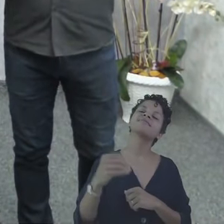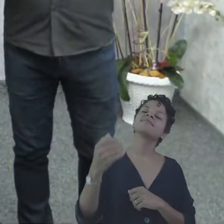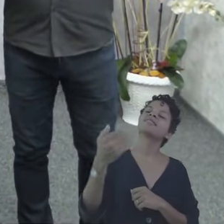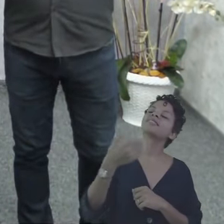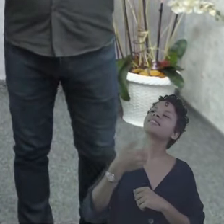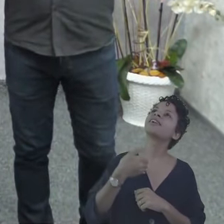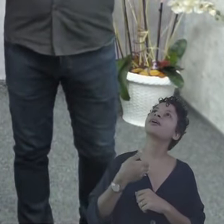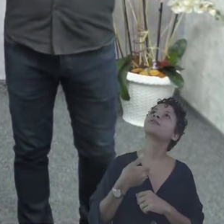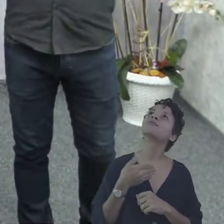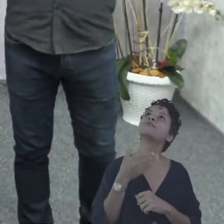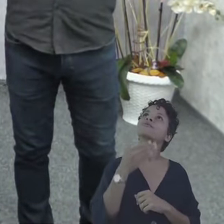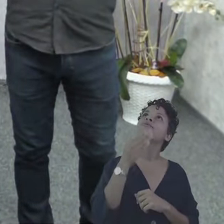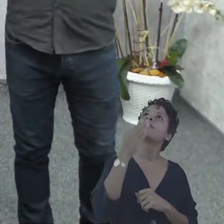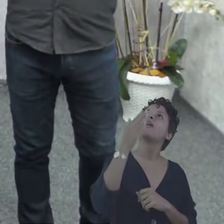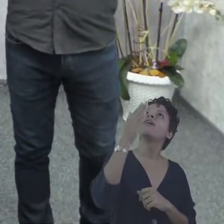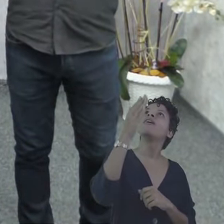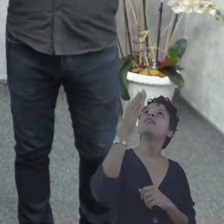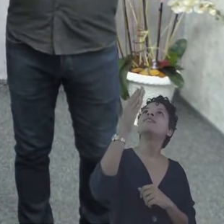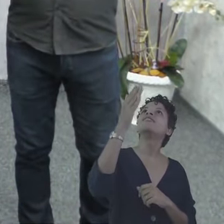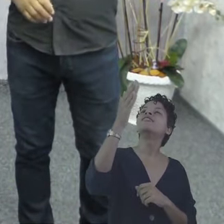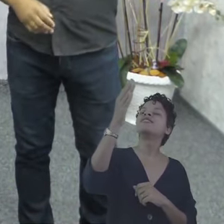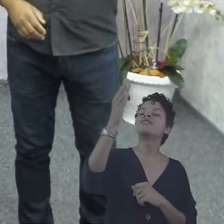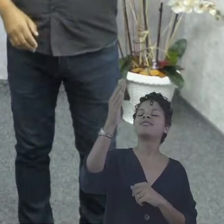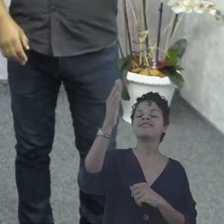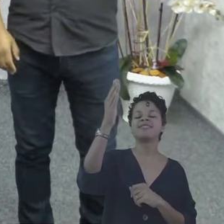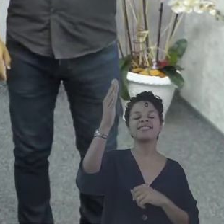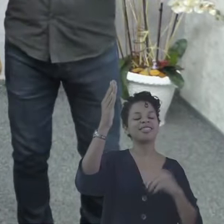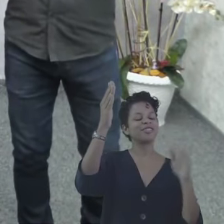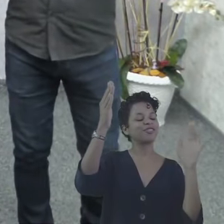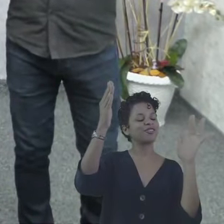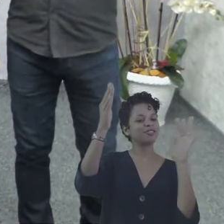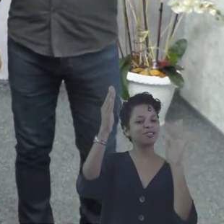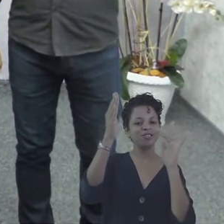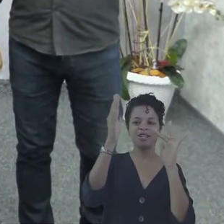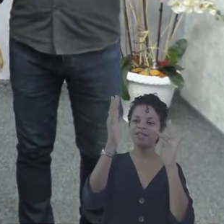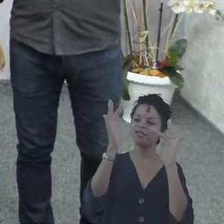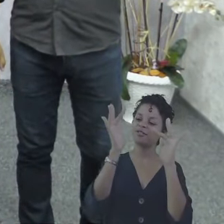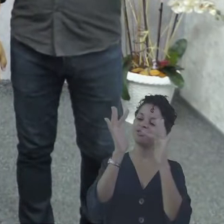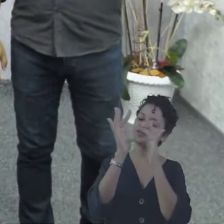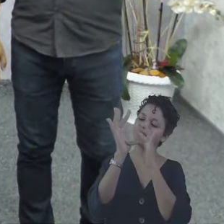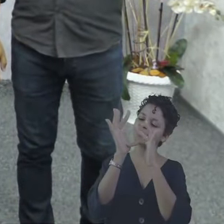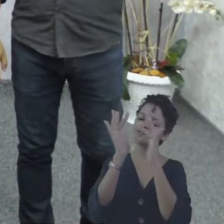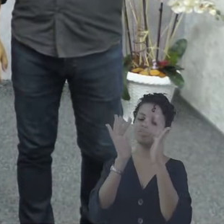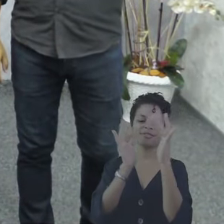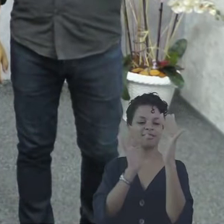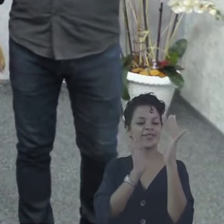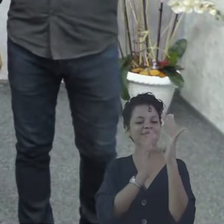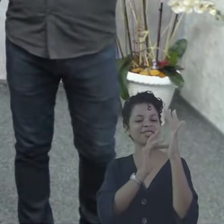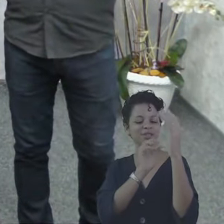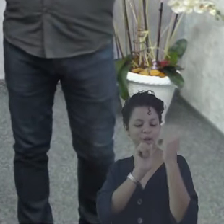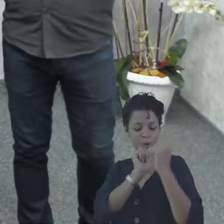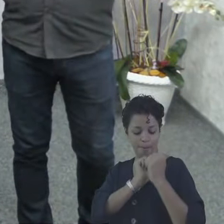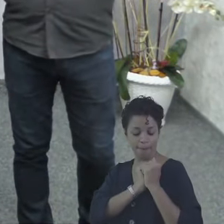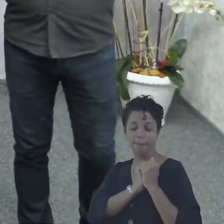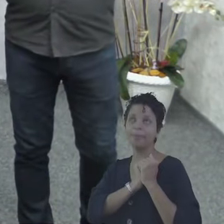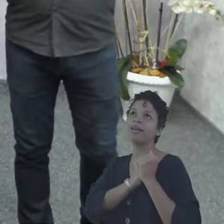Vou ao mar com Cristo